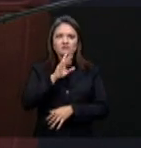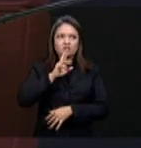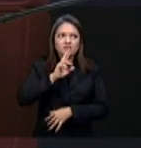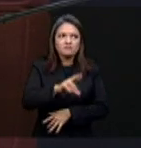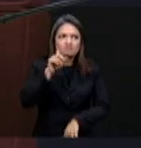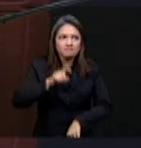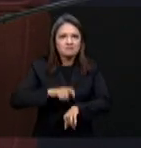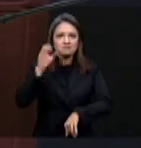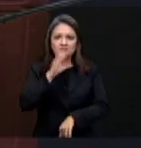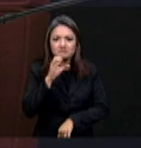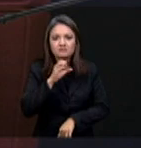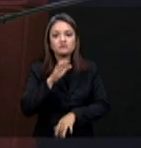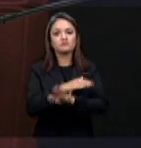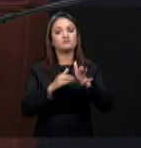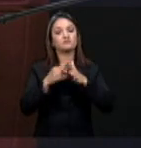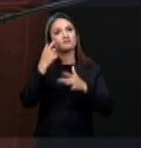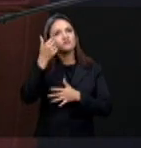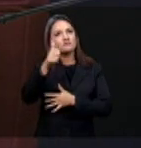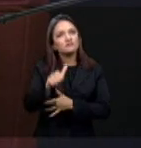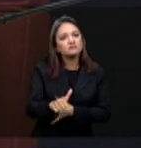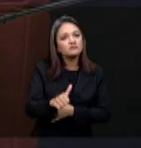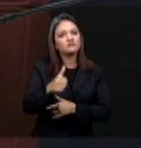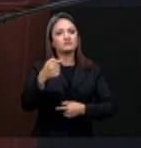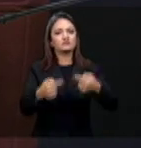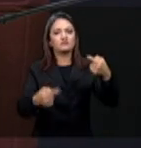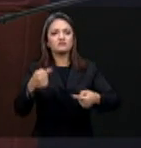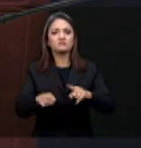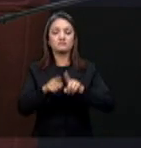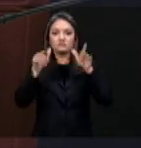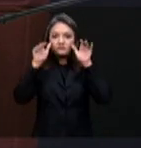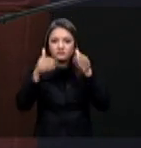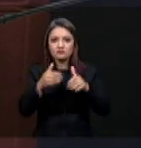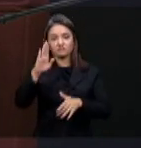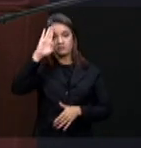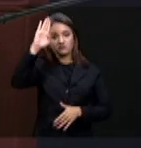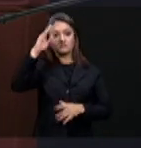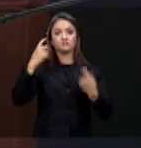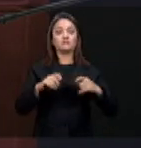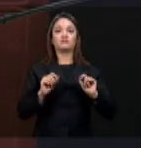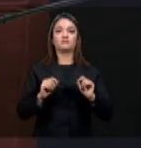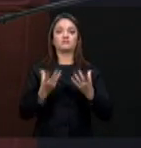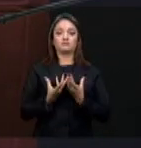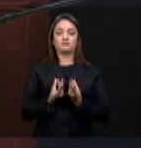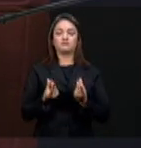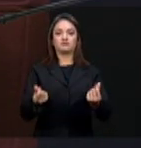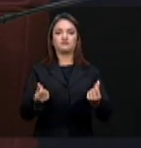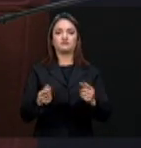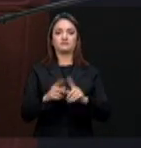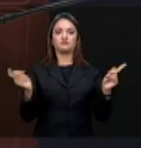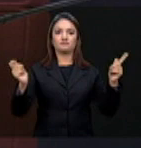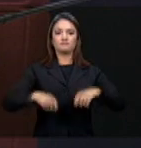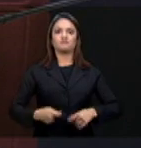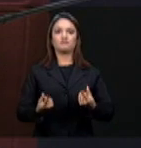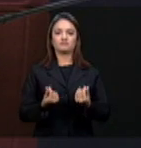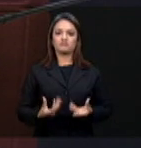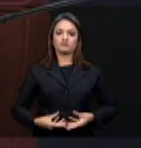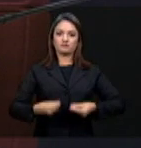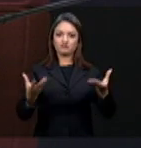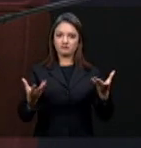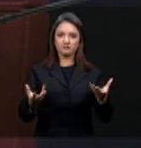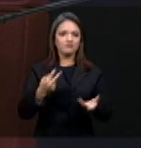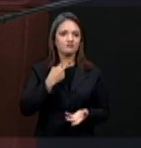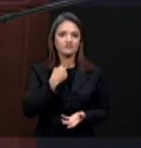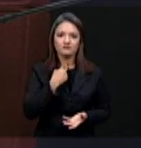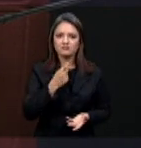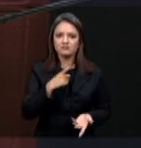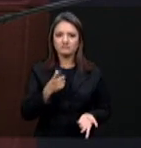situação precisa ser avaliada e de batida Mas o foco dessa discussão precisa ser o da qualidade e o da eficácia dos gastos não